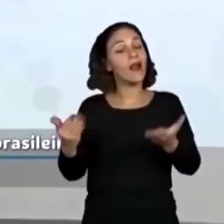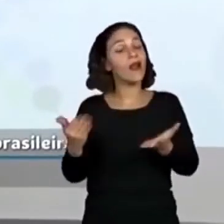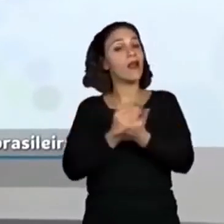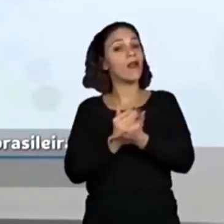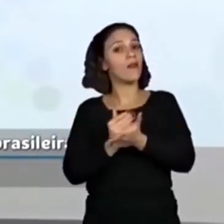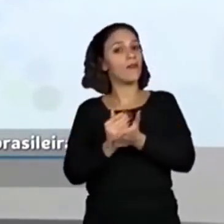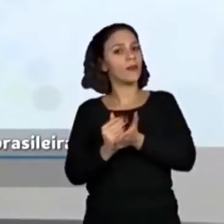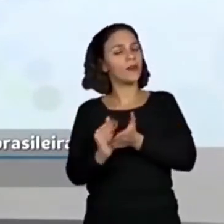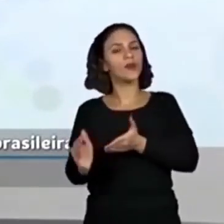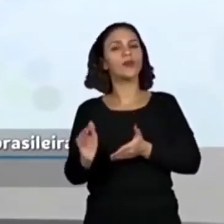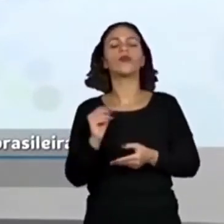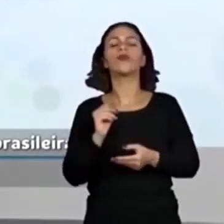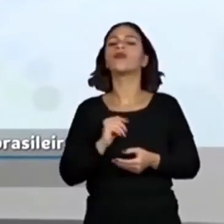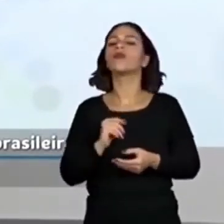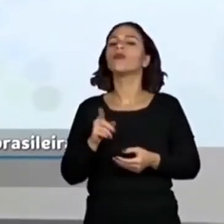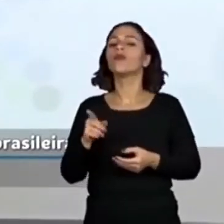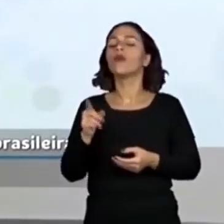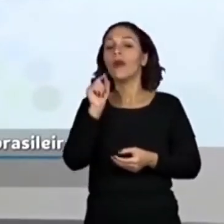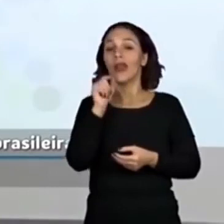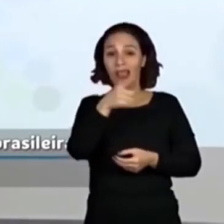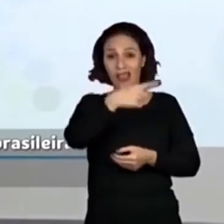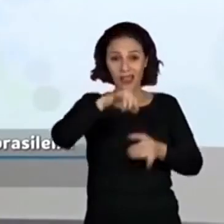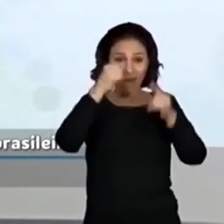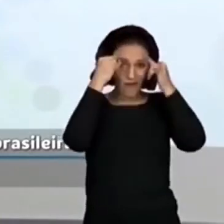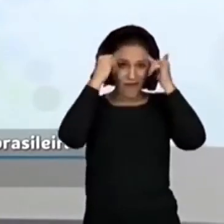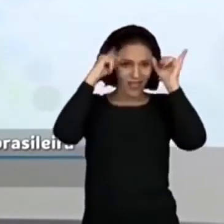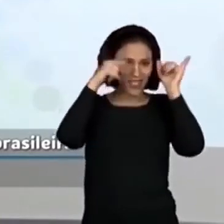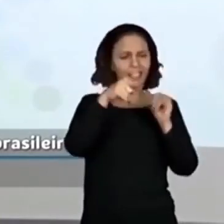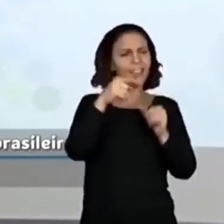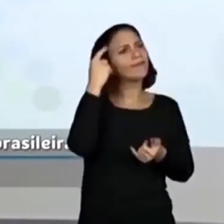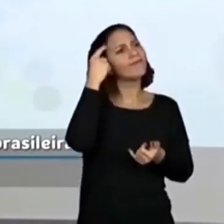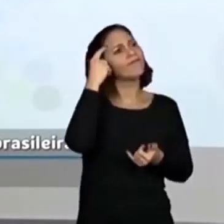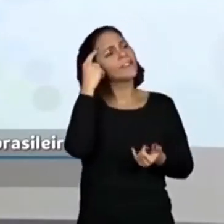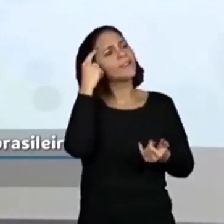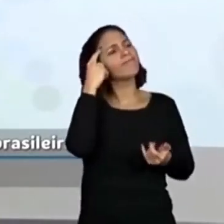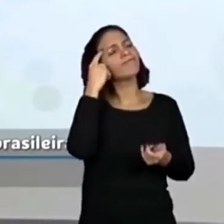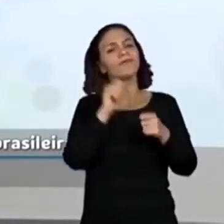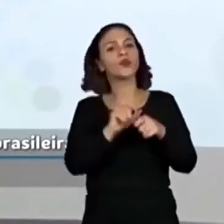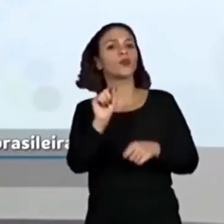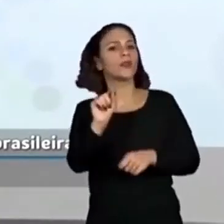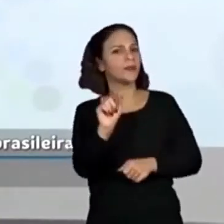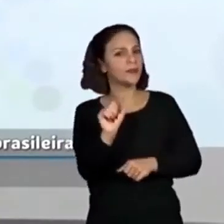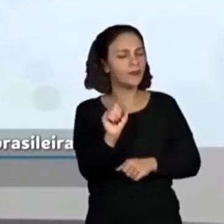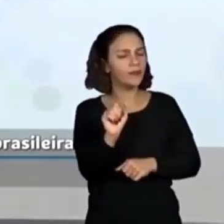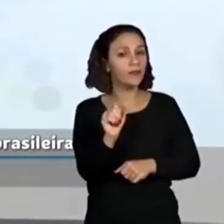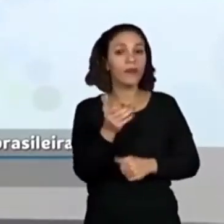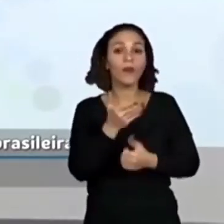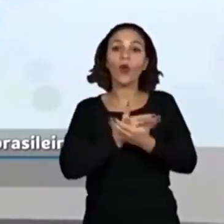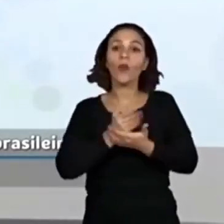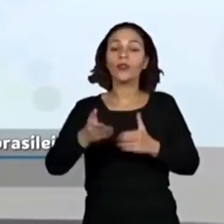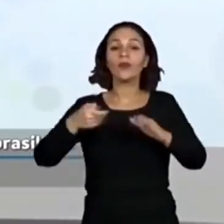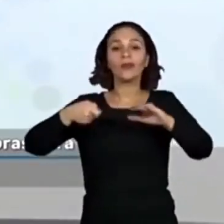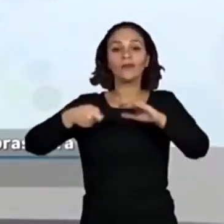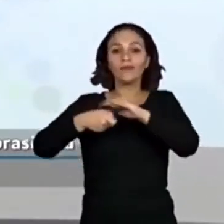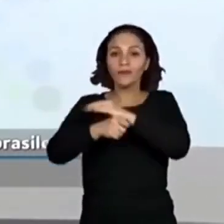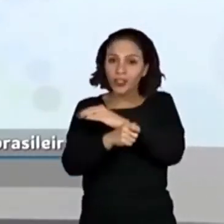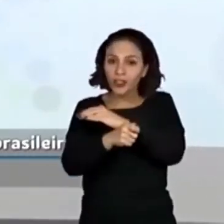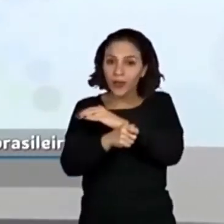que os produtores, os fazendeiros fizeram? Passaram a investir